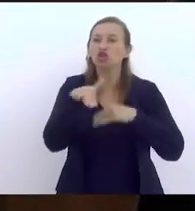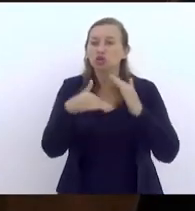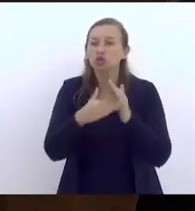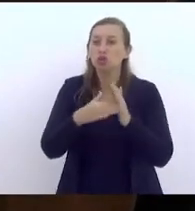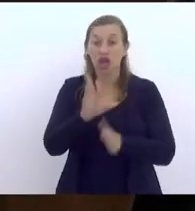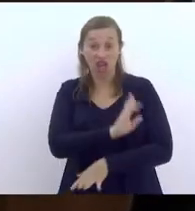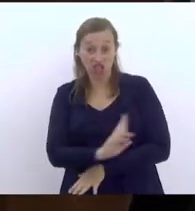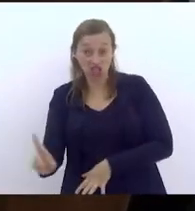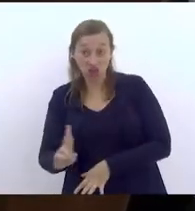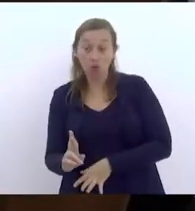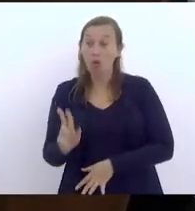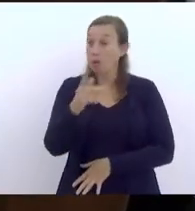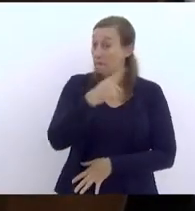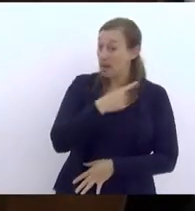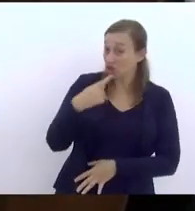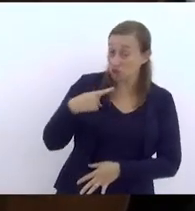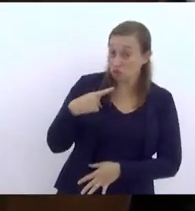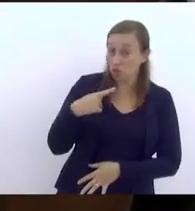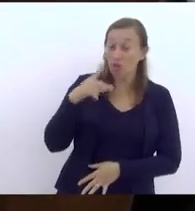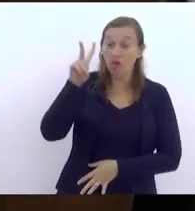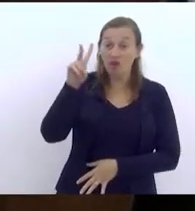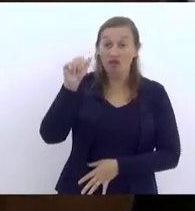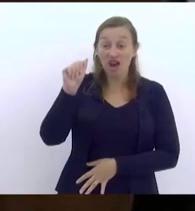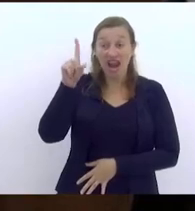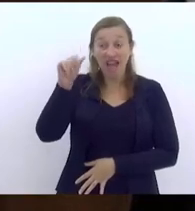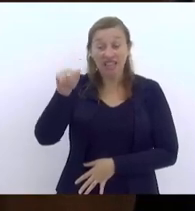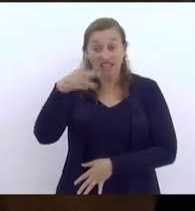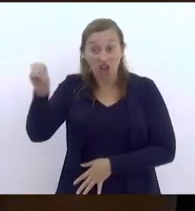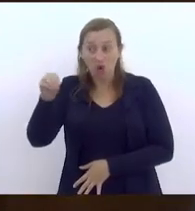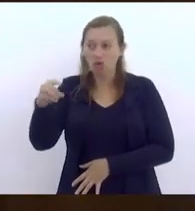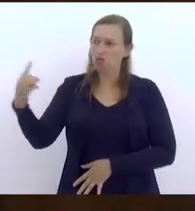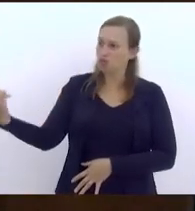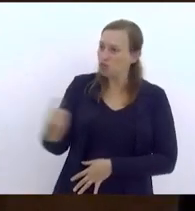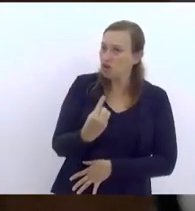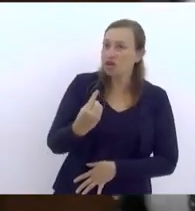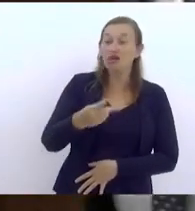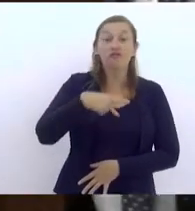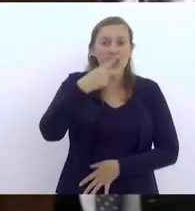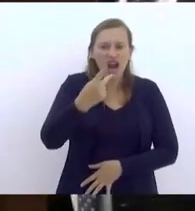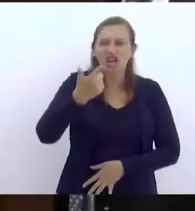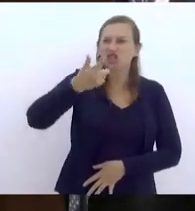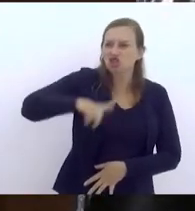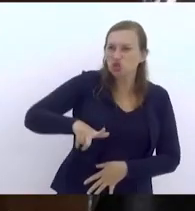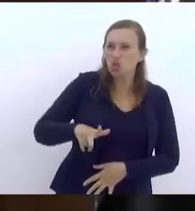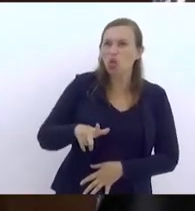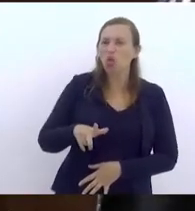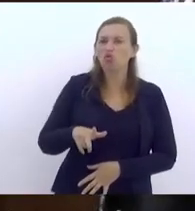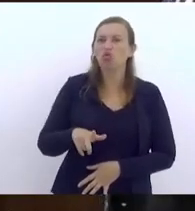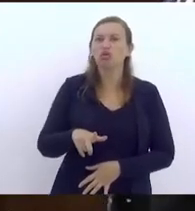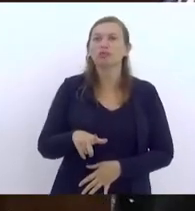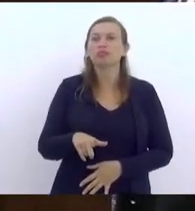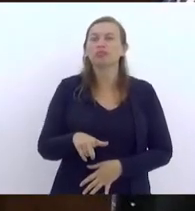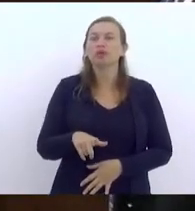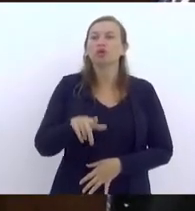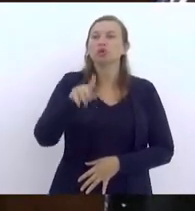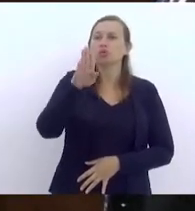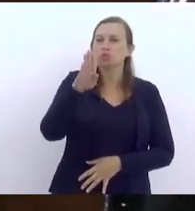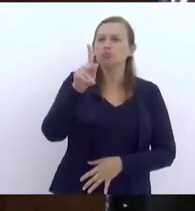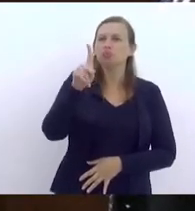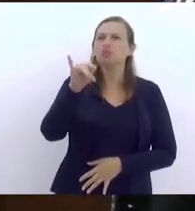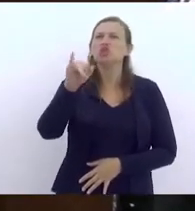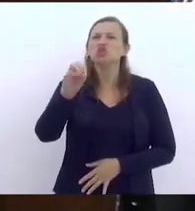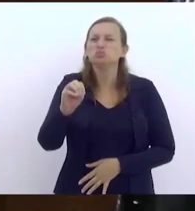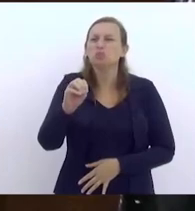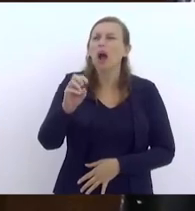religiões. O pastor Valadão foi a público ontem falar novamente daquele que era o bispo, bispo